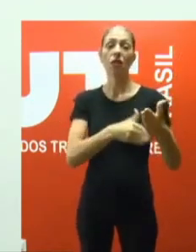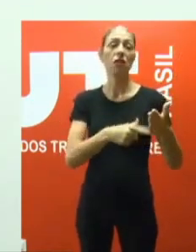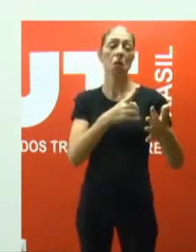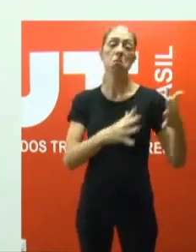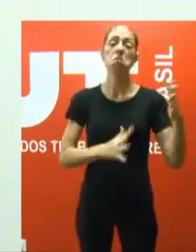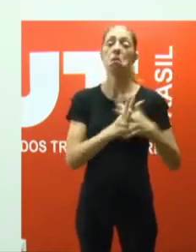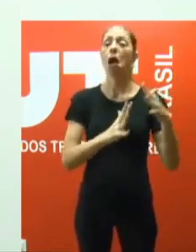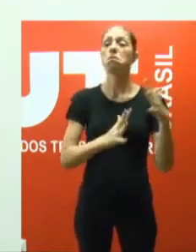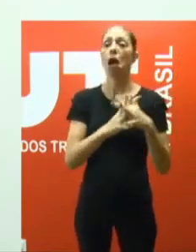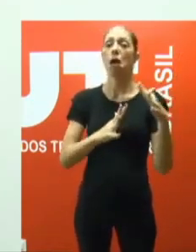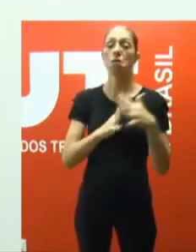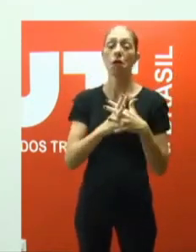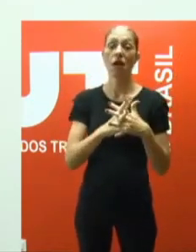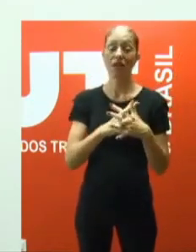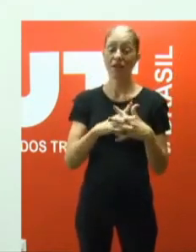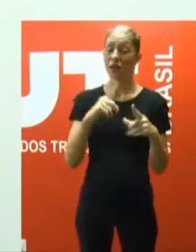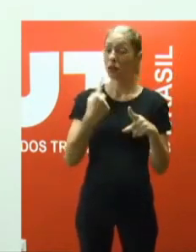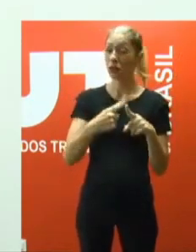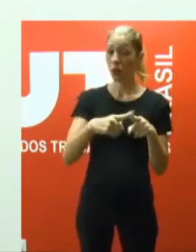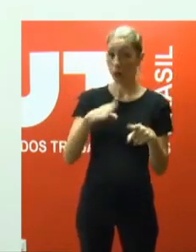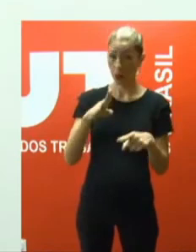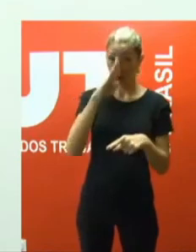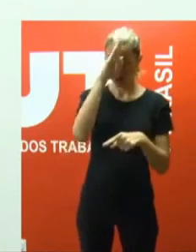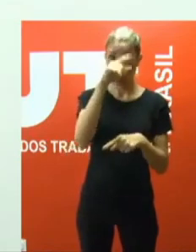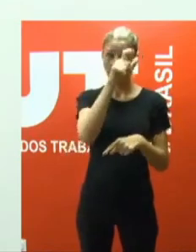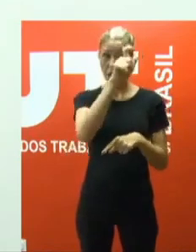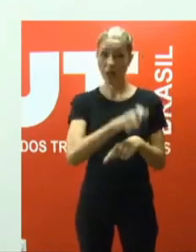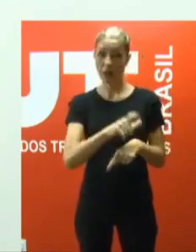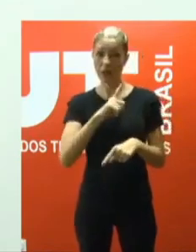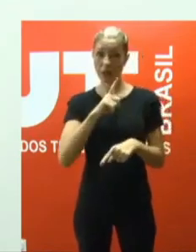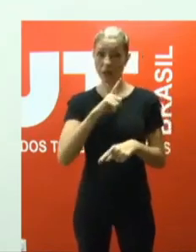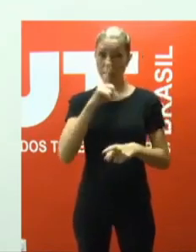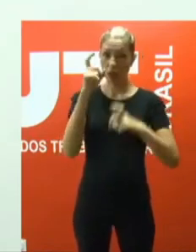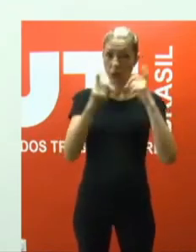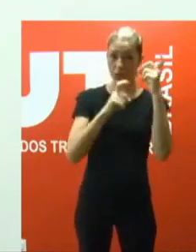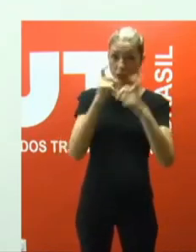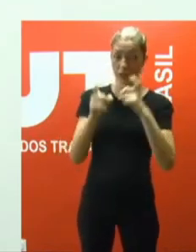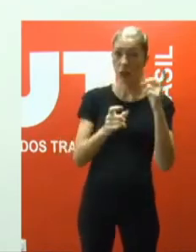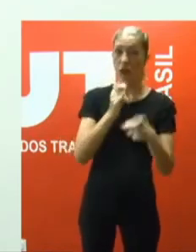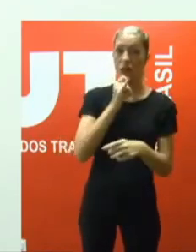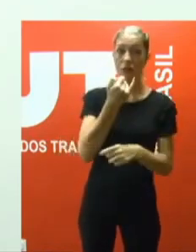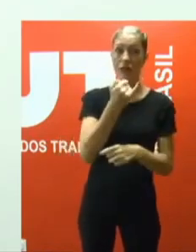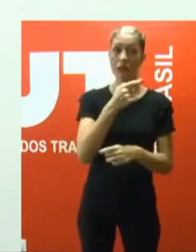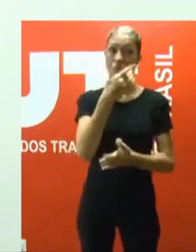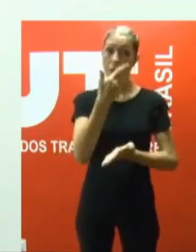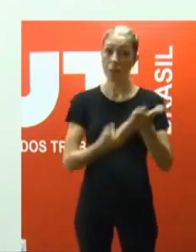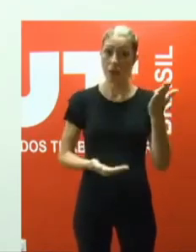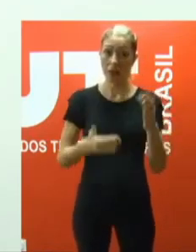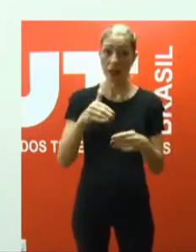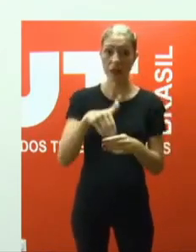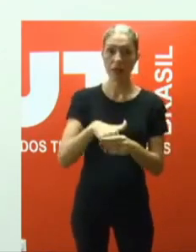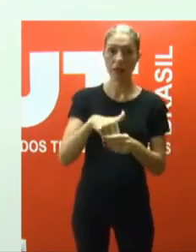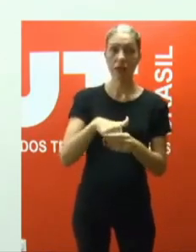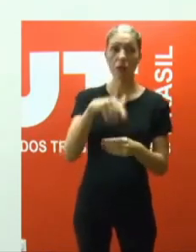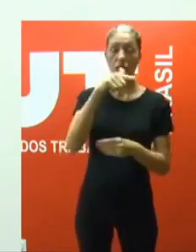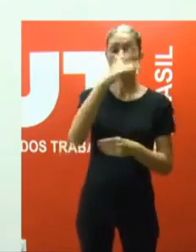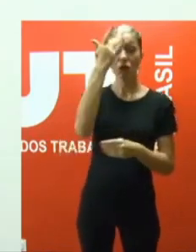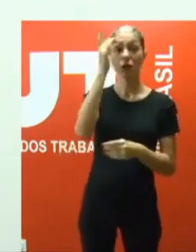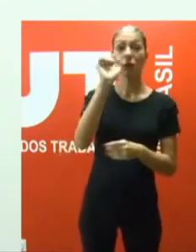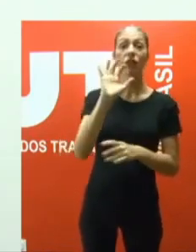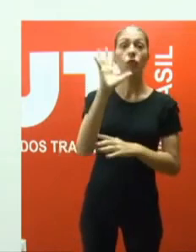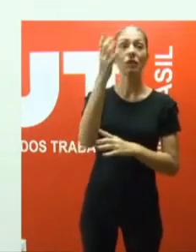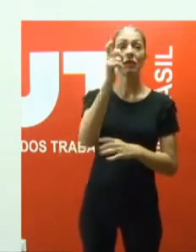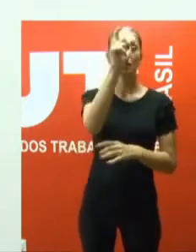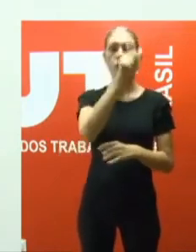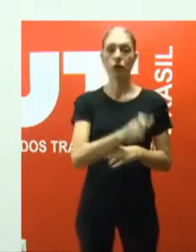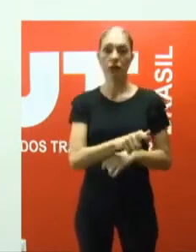acho que o Bolsonaro, ele tem uma preocupação. Ele não sabe se ele perder a eleição, o que, que vai acontecer com ele. Ele tem medo por